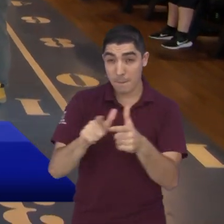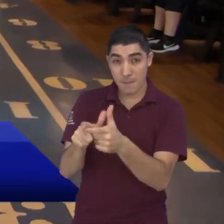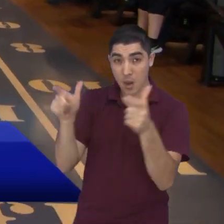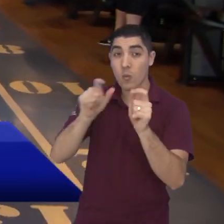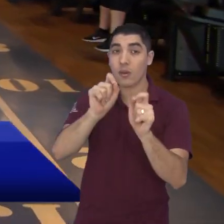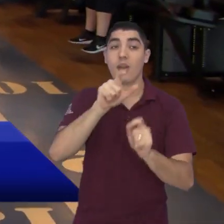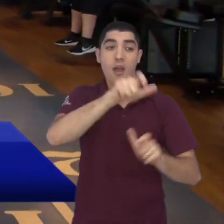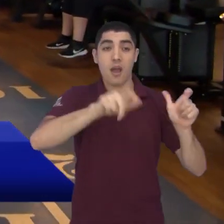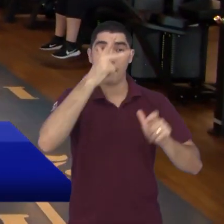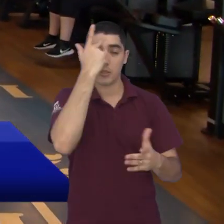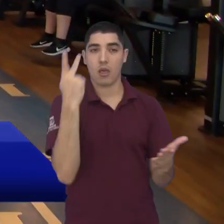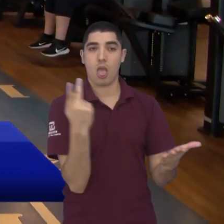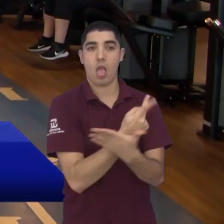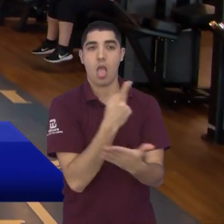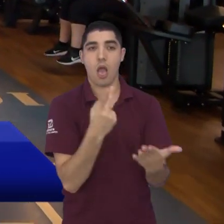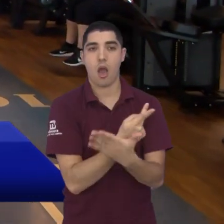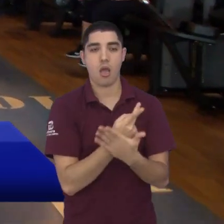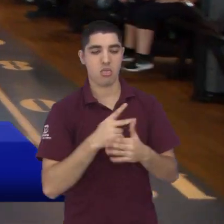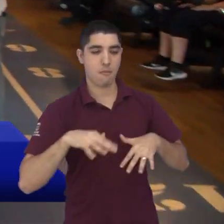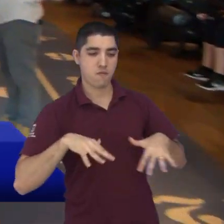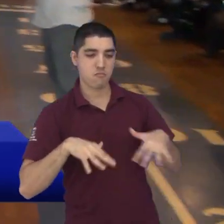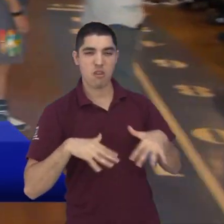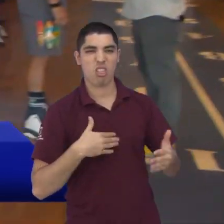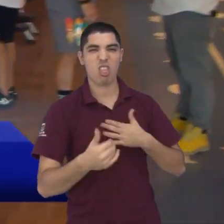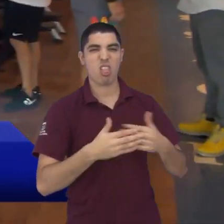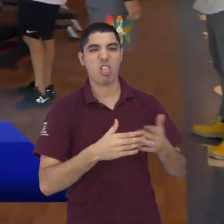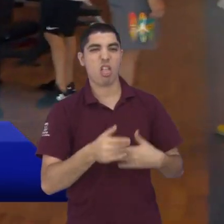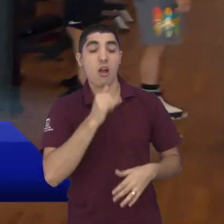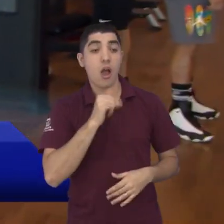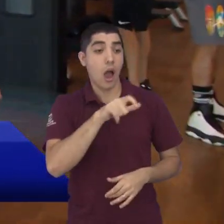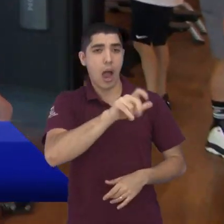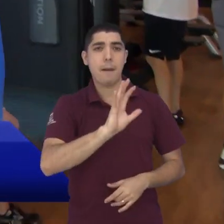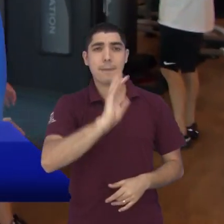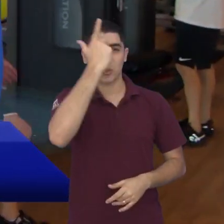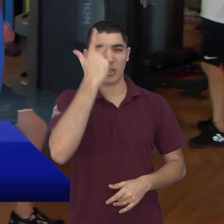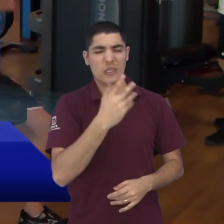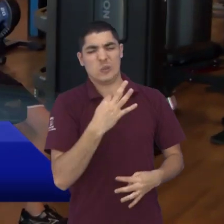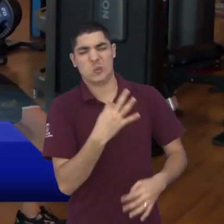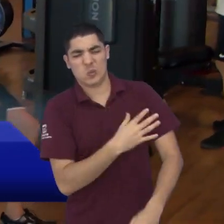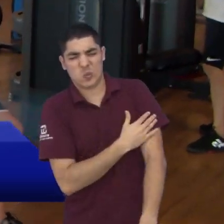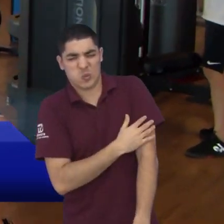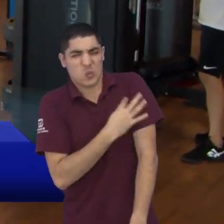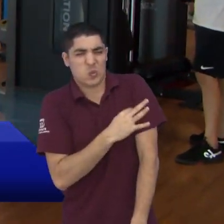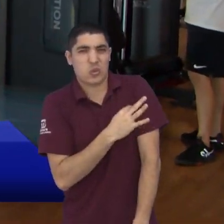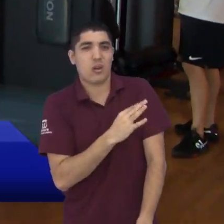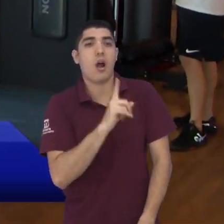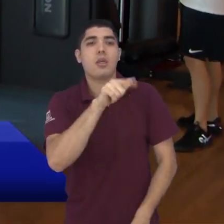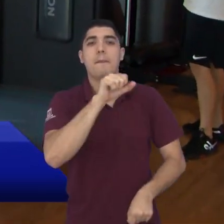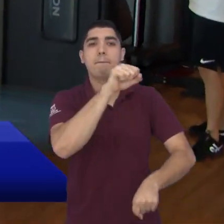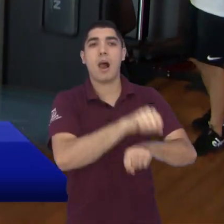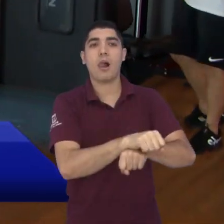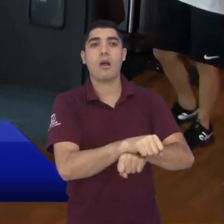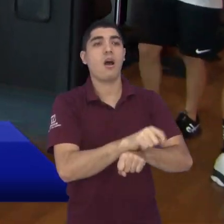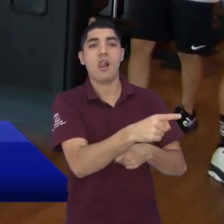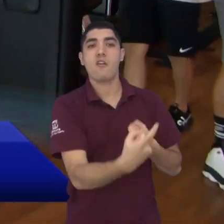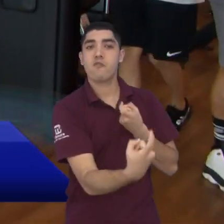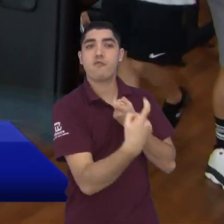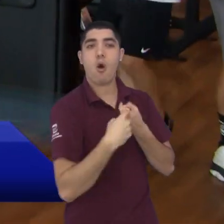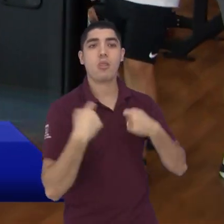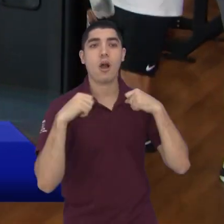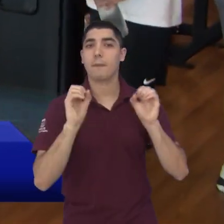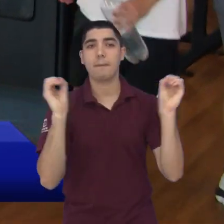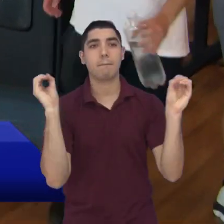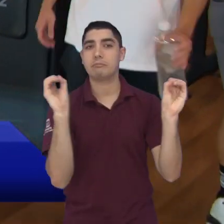academias é esse a execução errada e aí o o aluno entra na academia Trein 2is TR meses se machuca e nunca mais volta porque se